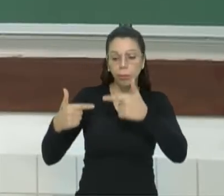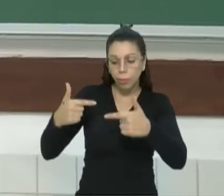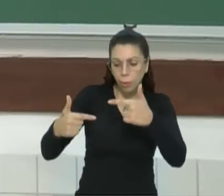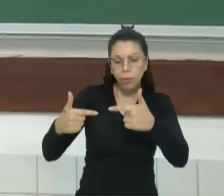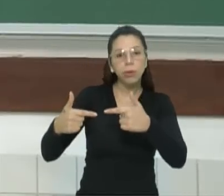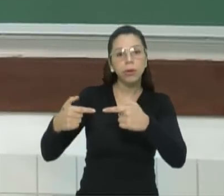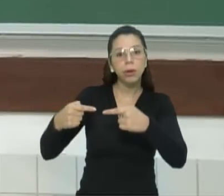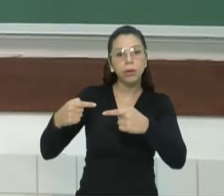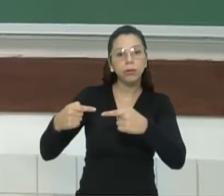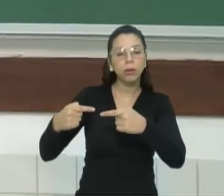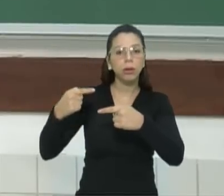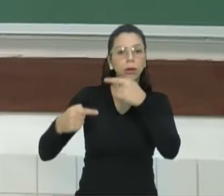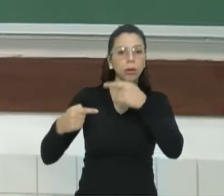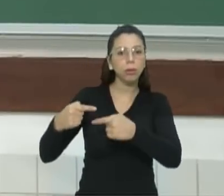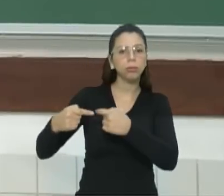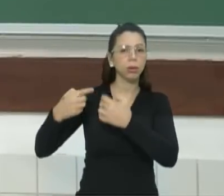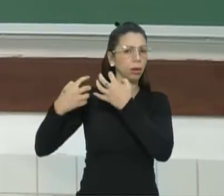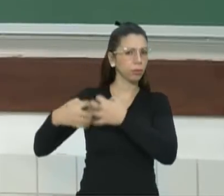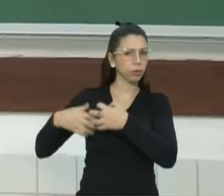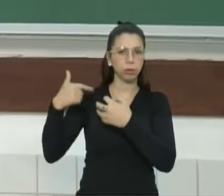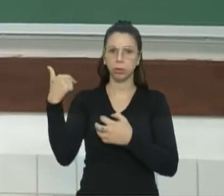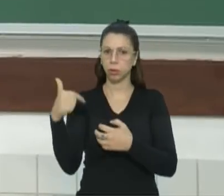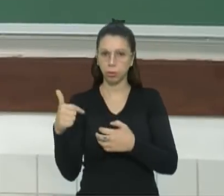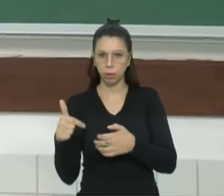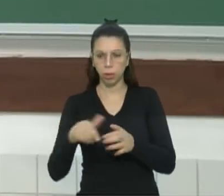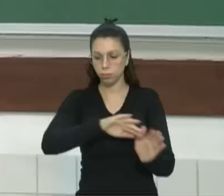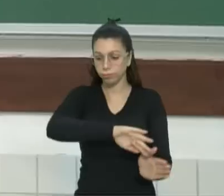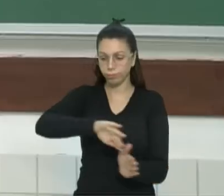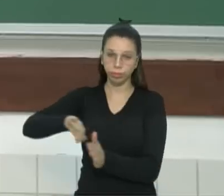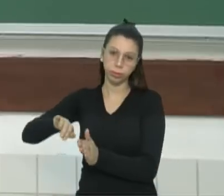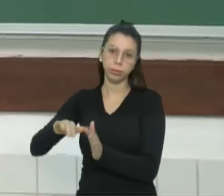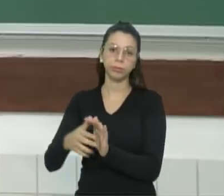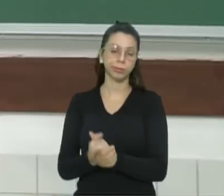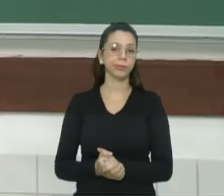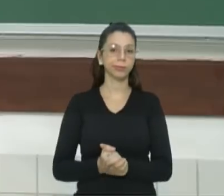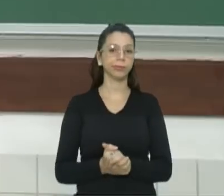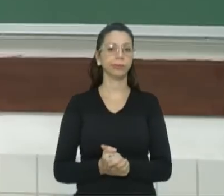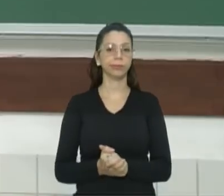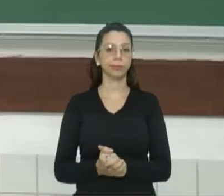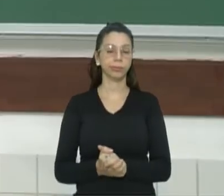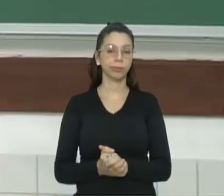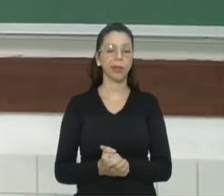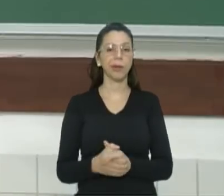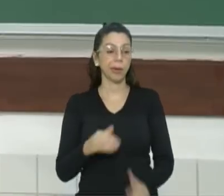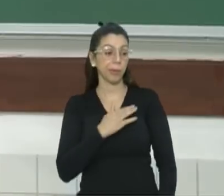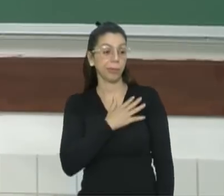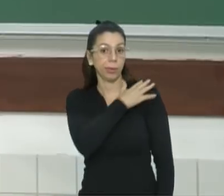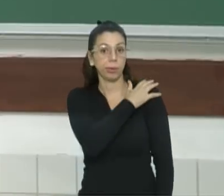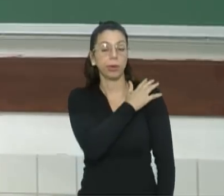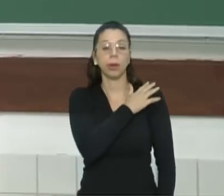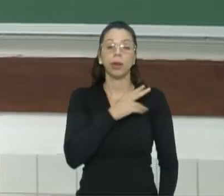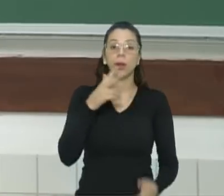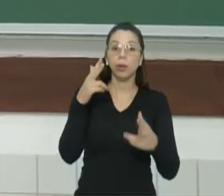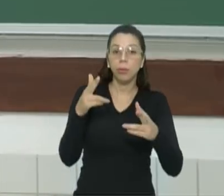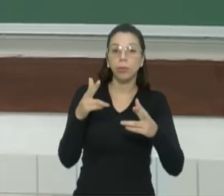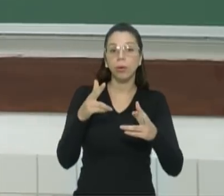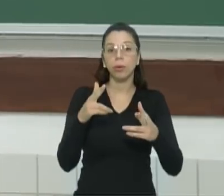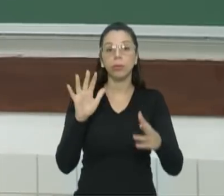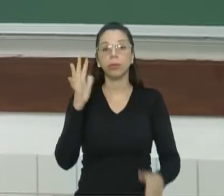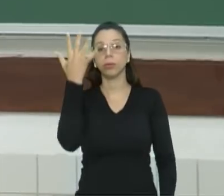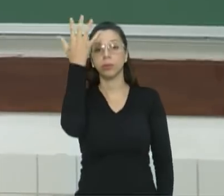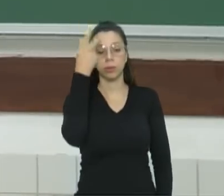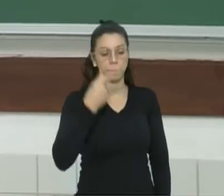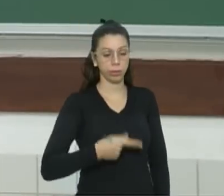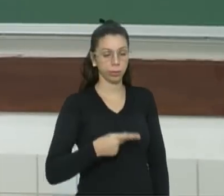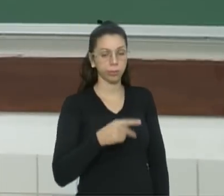pessoas. Principalmente quando se assume, por exemplo, uma forma, por exemplo, como um regime militar, como nós vimos no Brasil. E